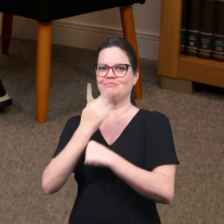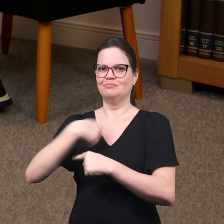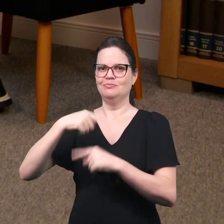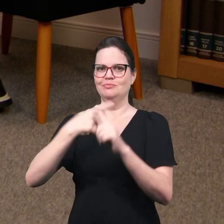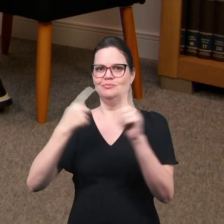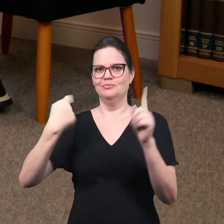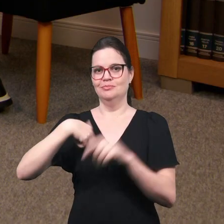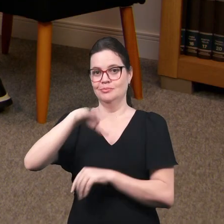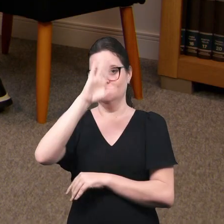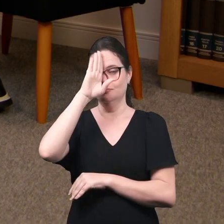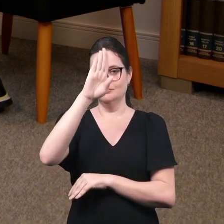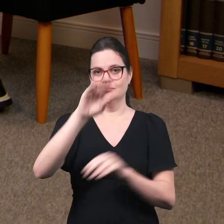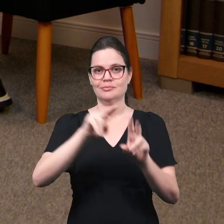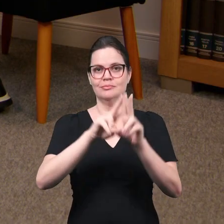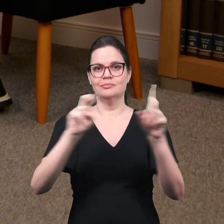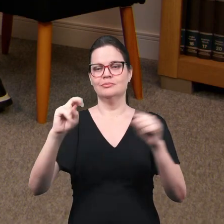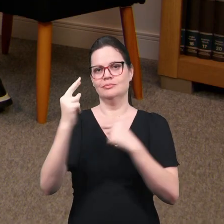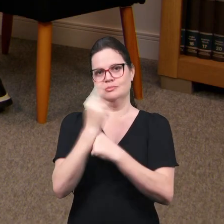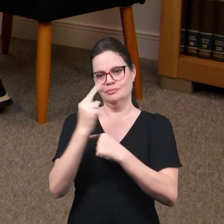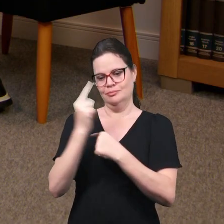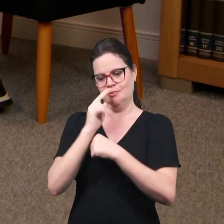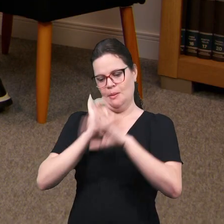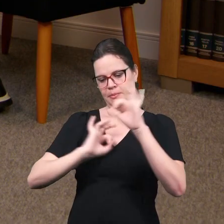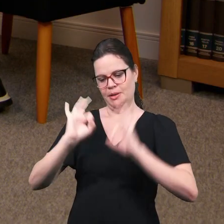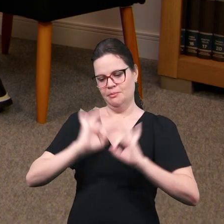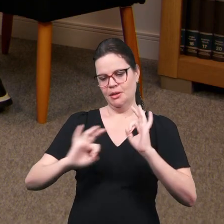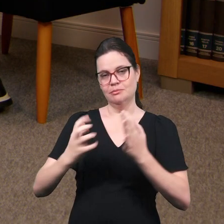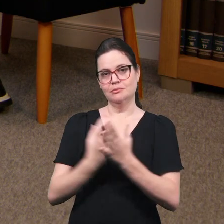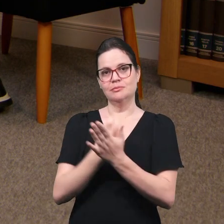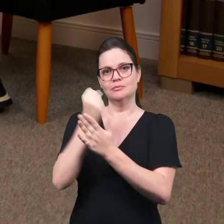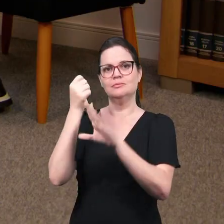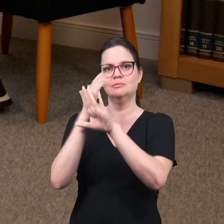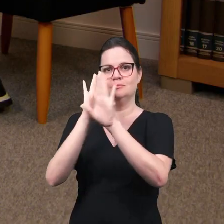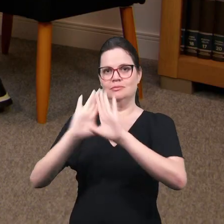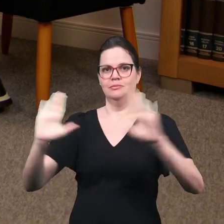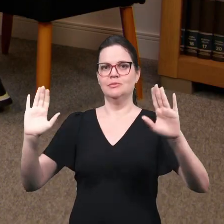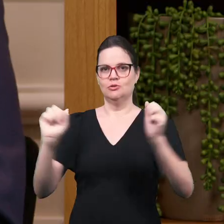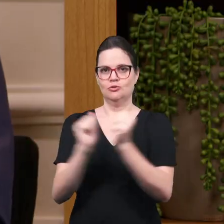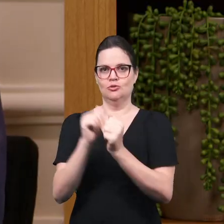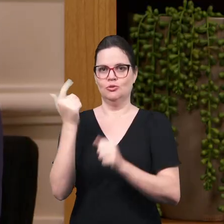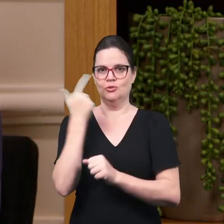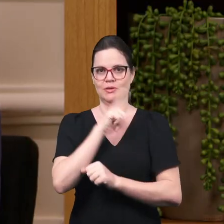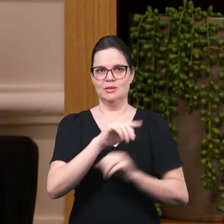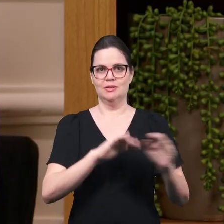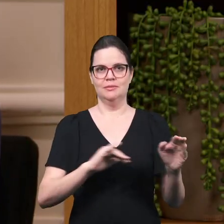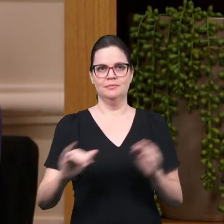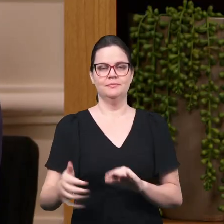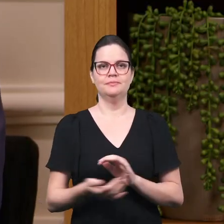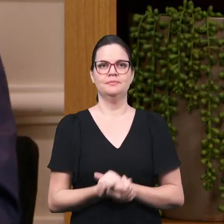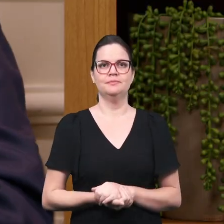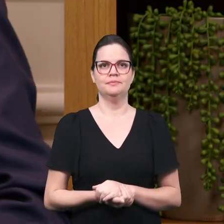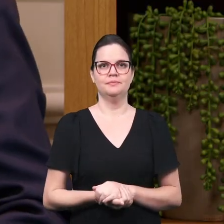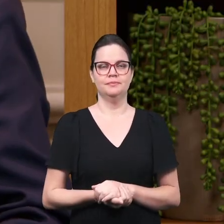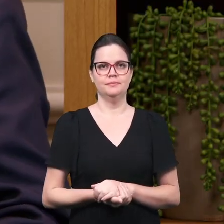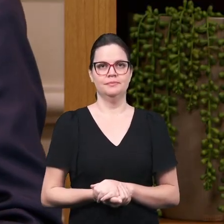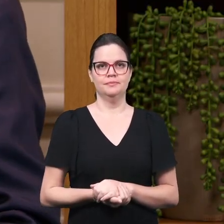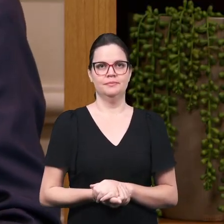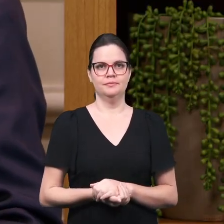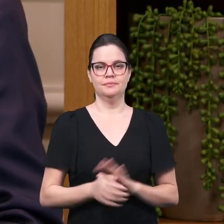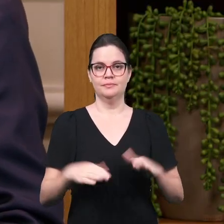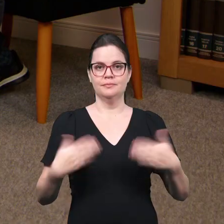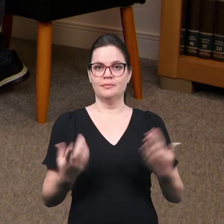principalmente em relação a nos preparar para a eternidade, para alcançarmos o céu. Glória a Deus. Bem, queridos, nós estamos